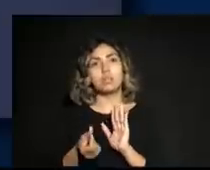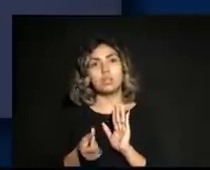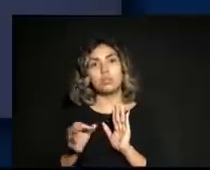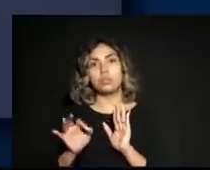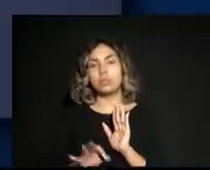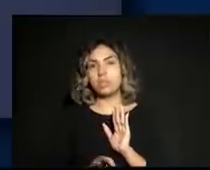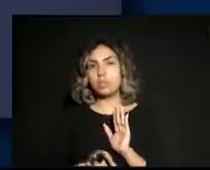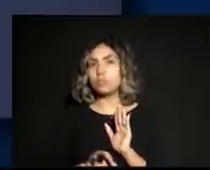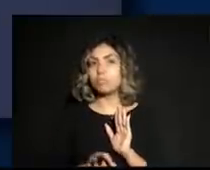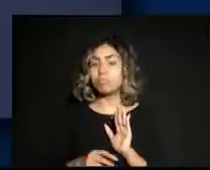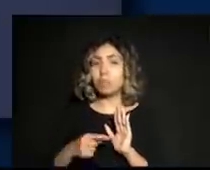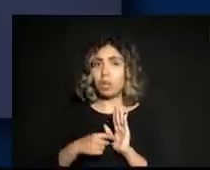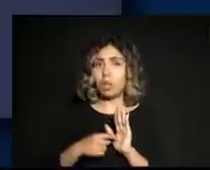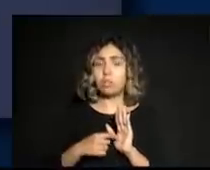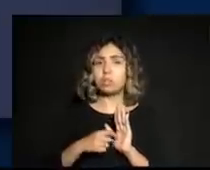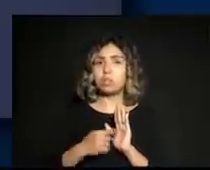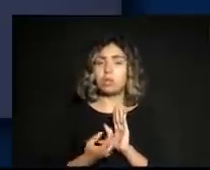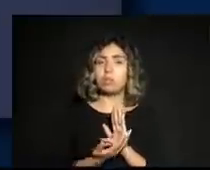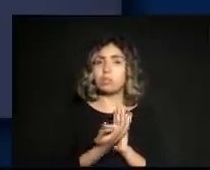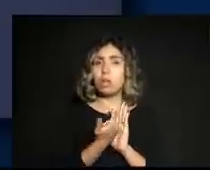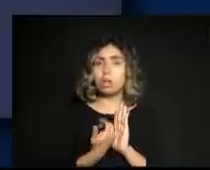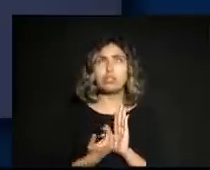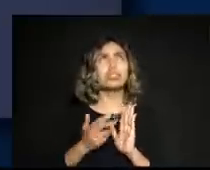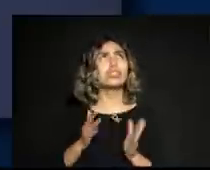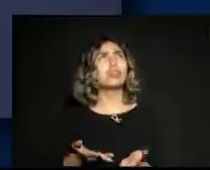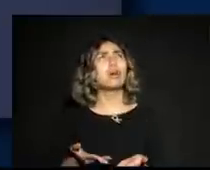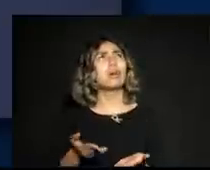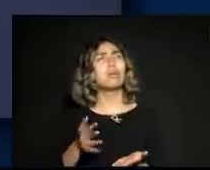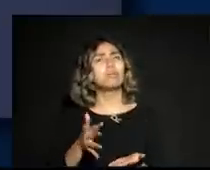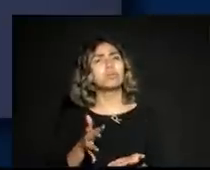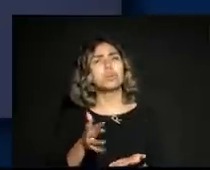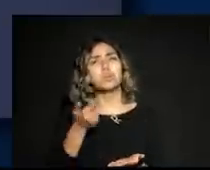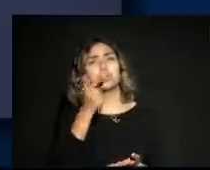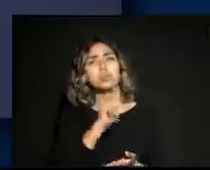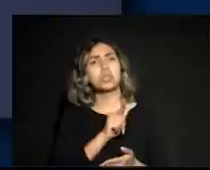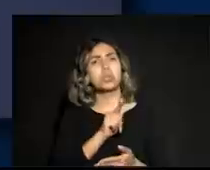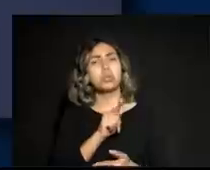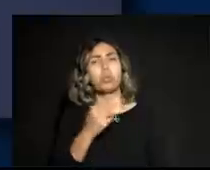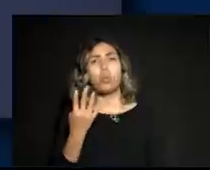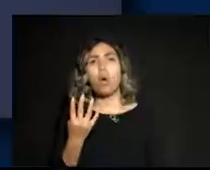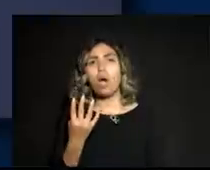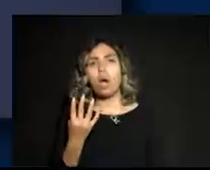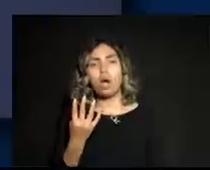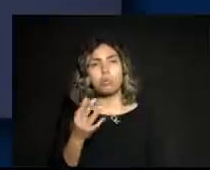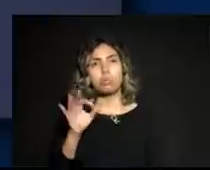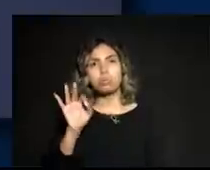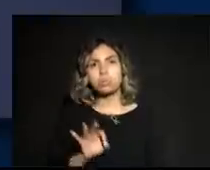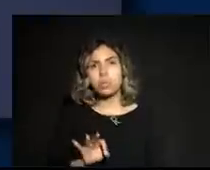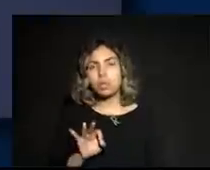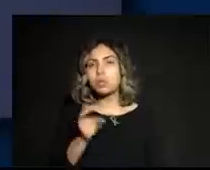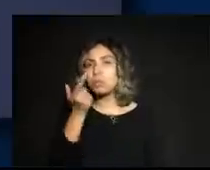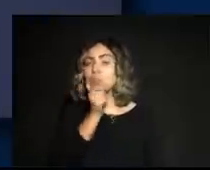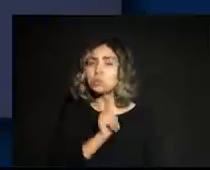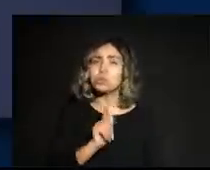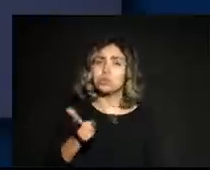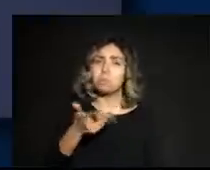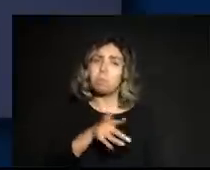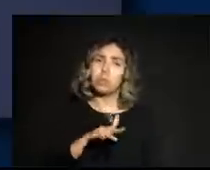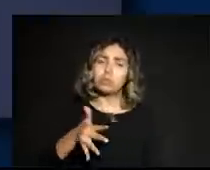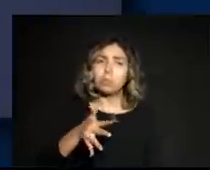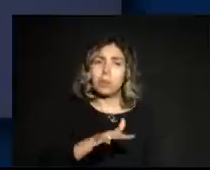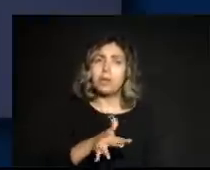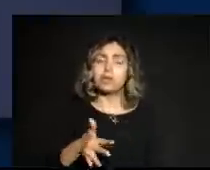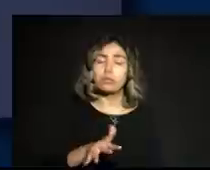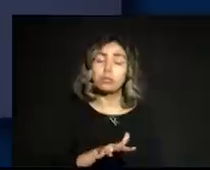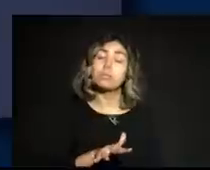cento e essa mesma tarde ela já bateu uns quatro quatro baixo por aí